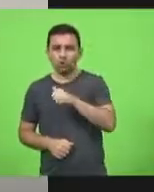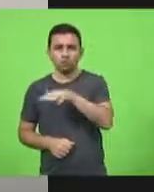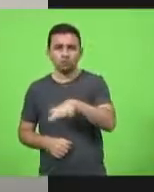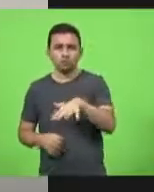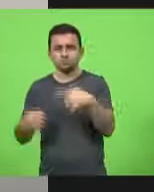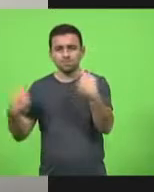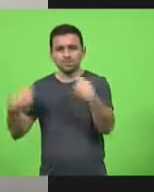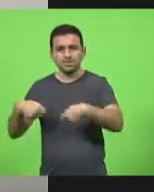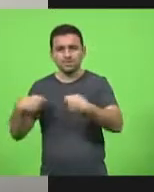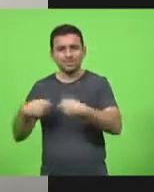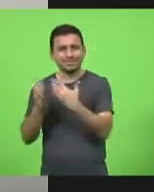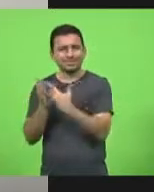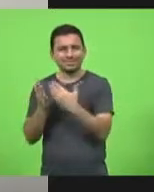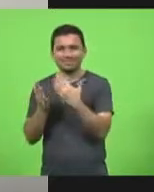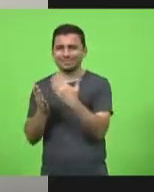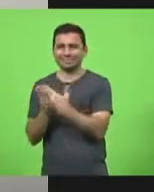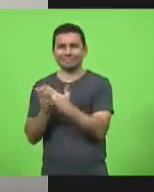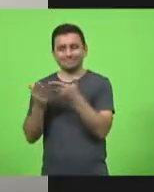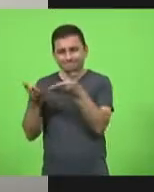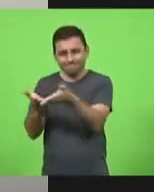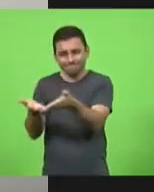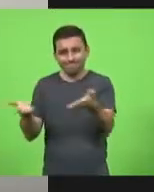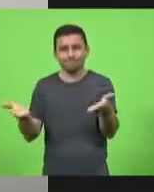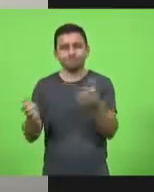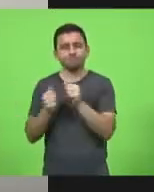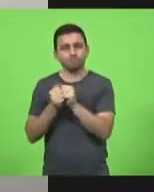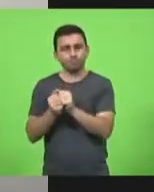mais precisam.